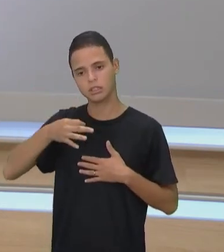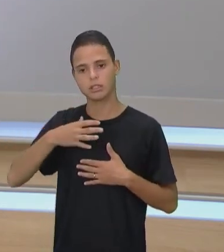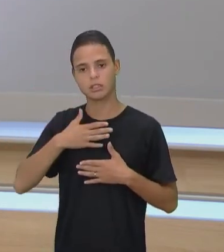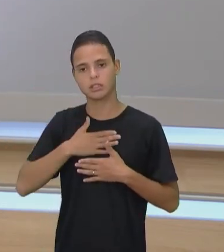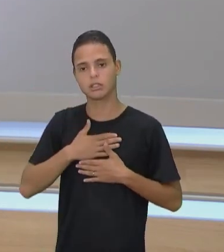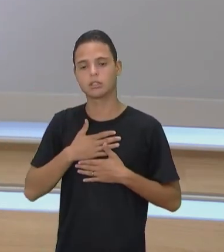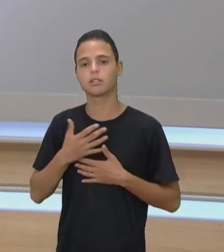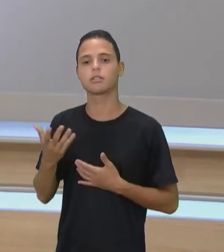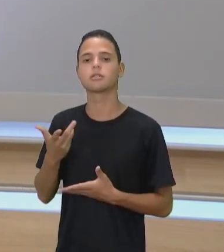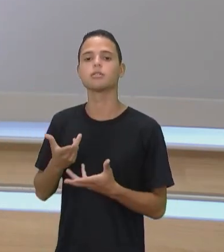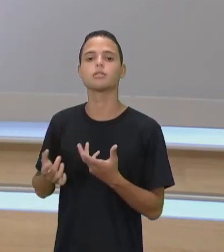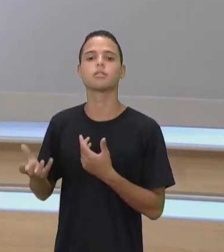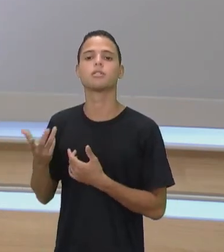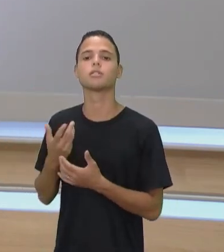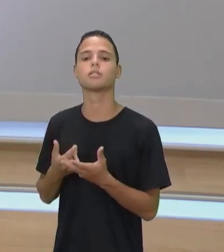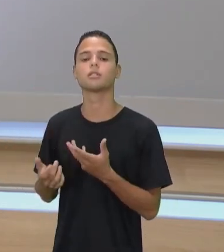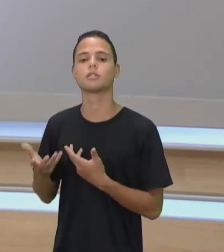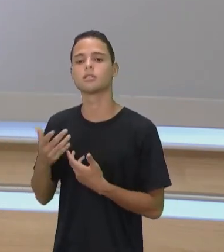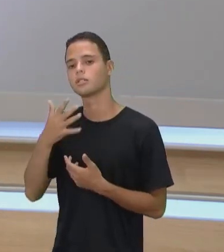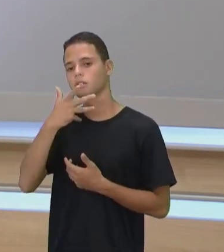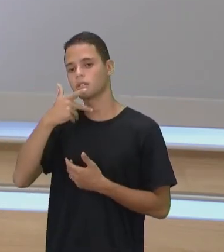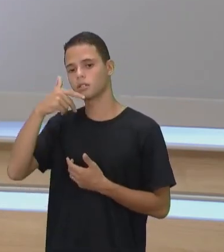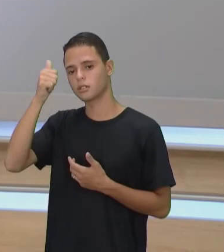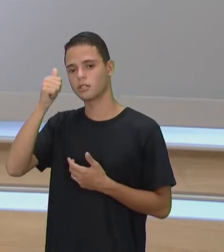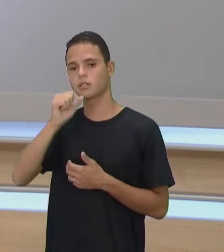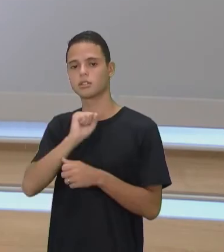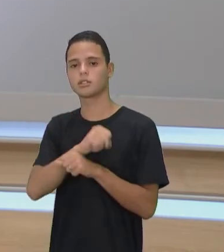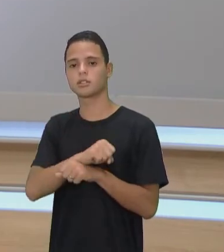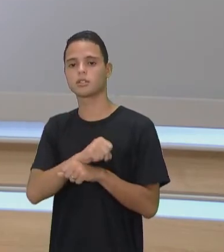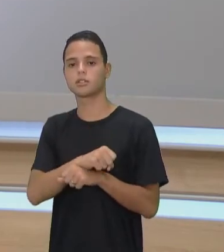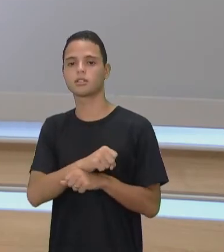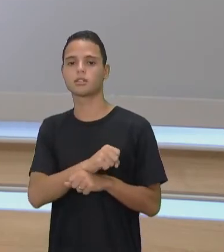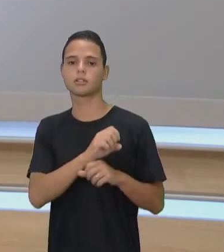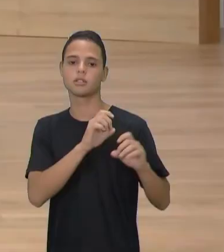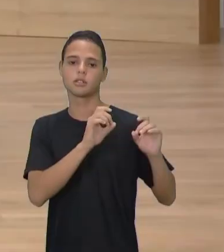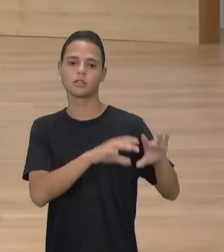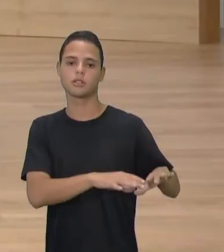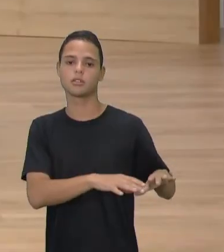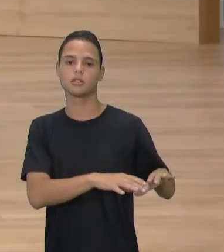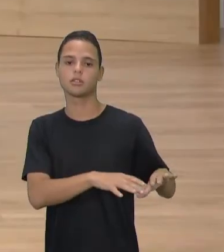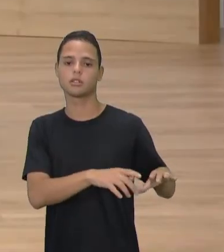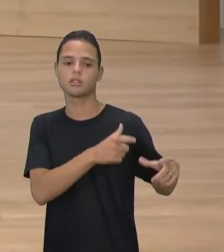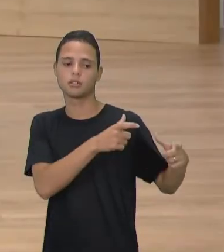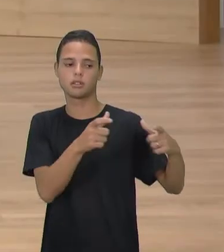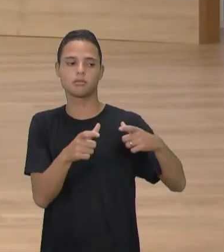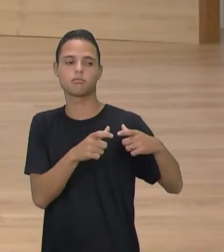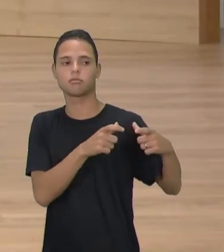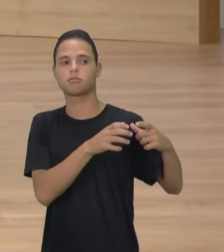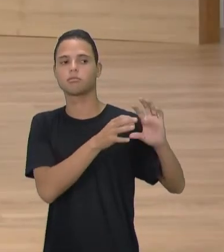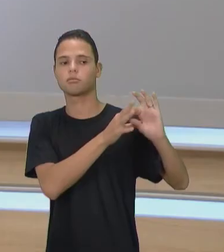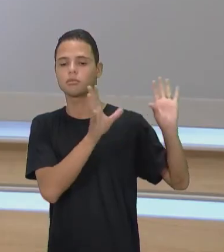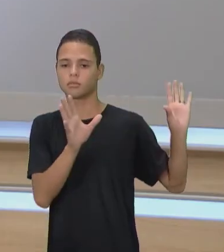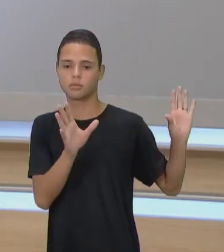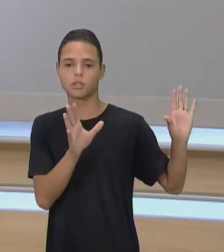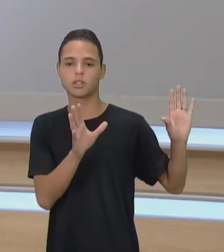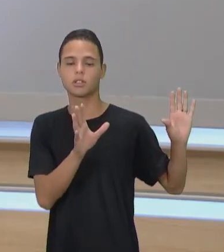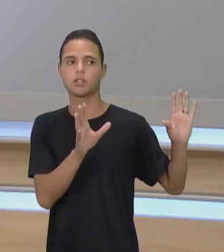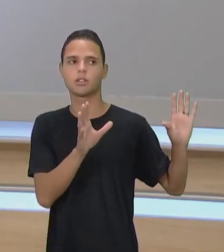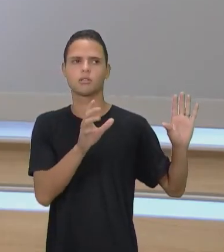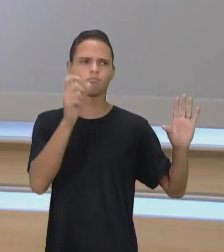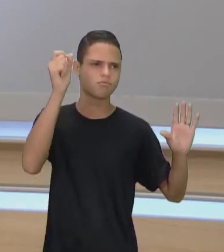a incineração, ela é melhor sim do que o lixão a céu aberto. Uhum. Né? Então,